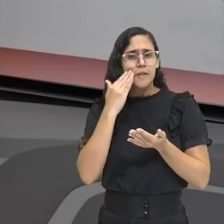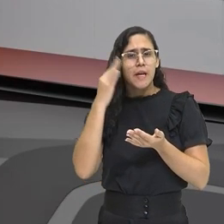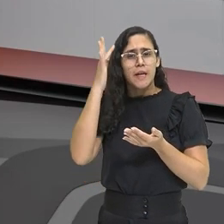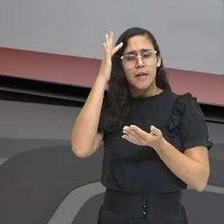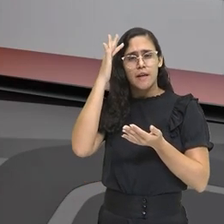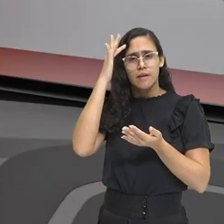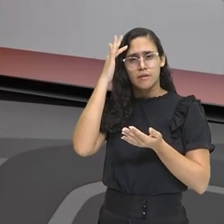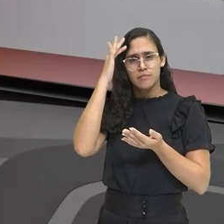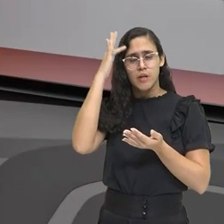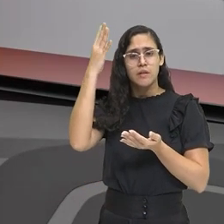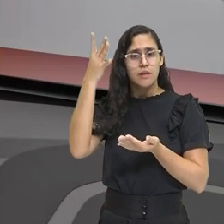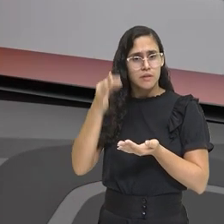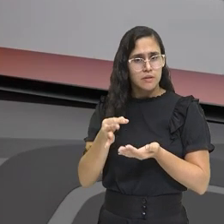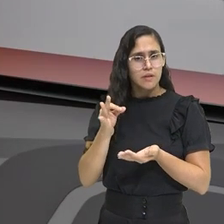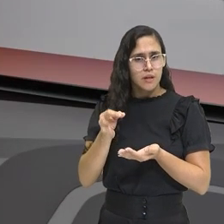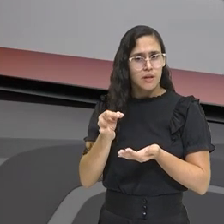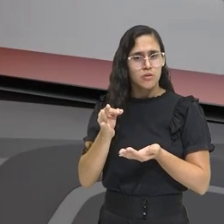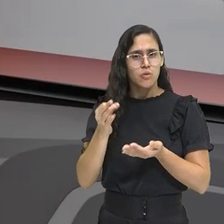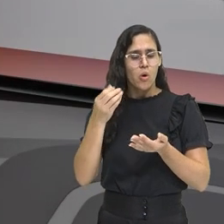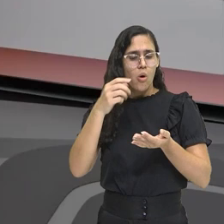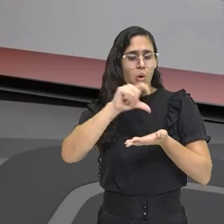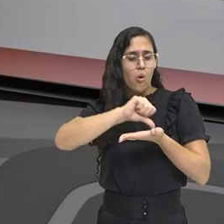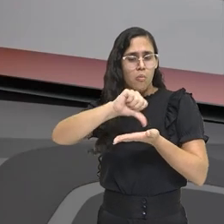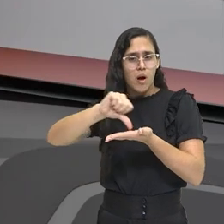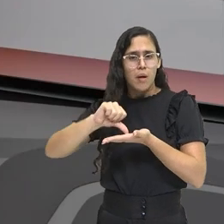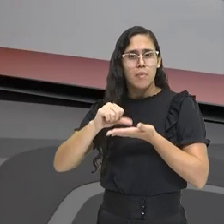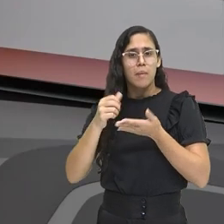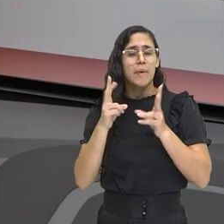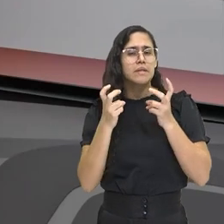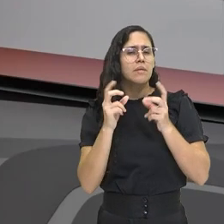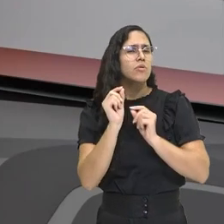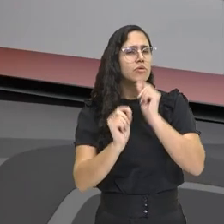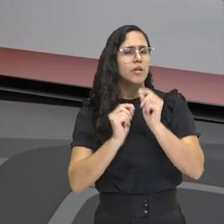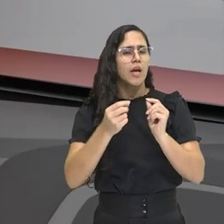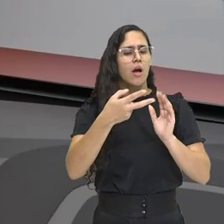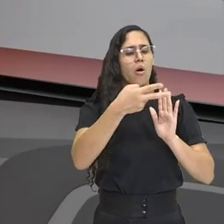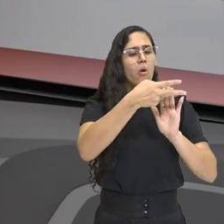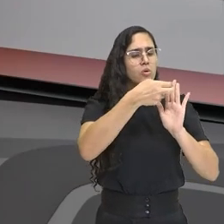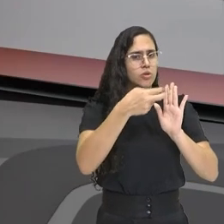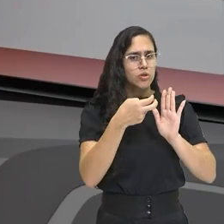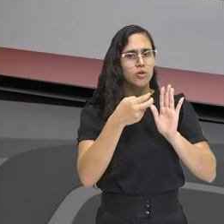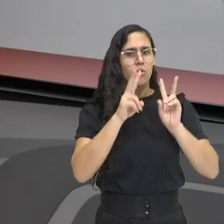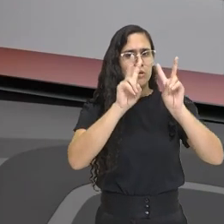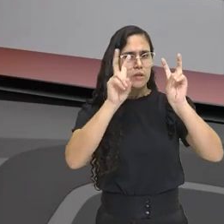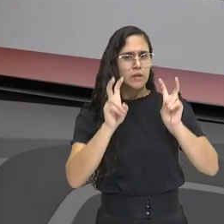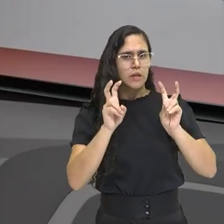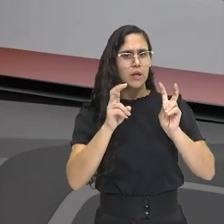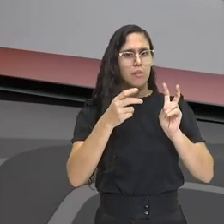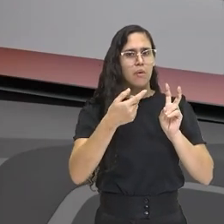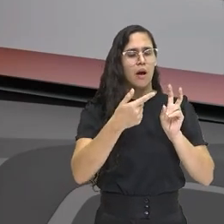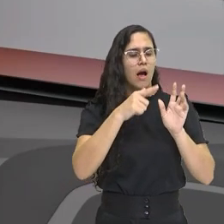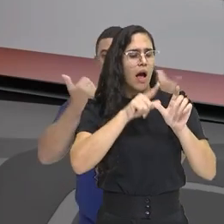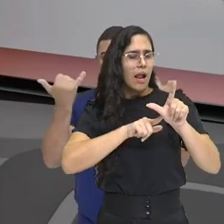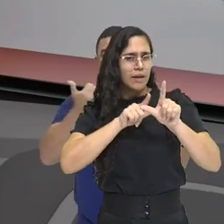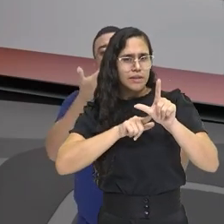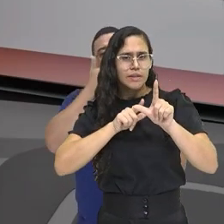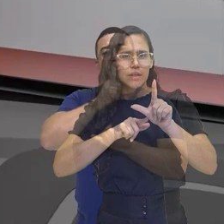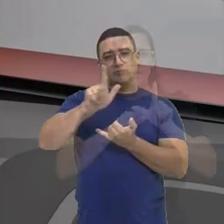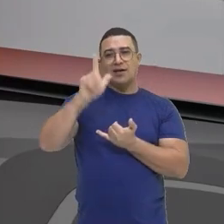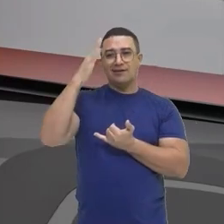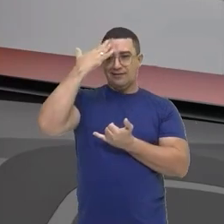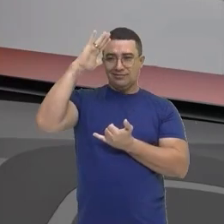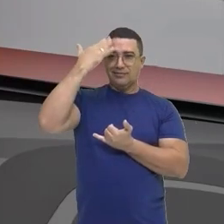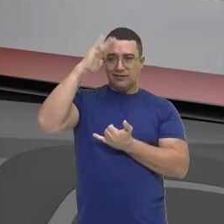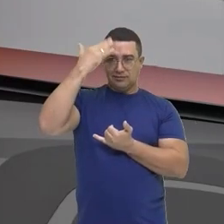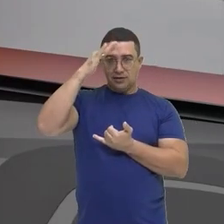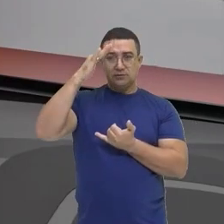né? Onde eu observo o quê? O título do mapa, a legenda. Então, essas informações aí